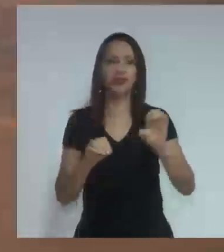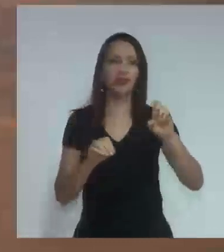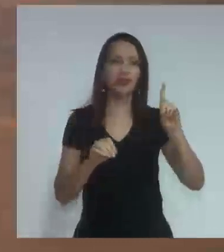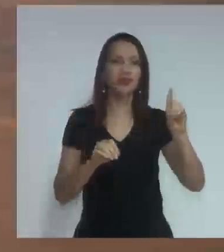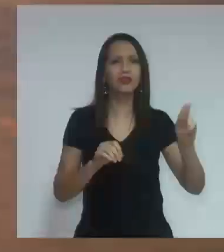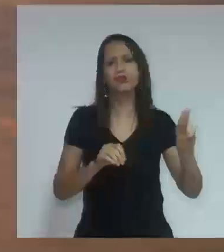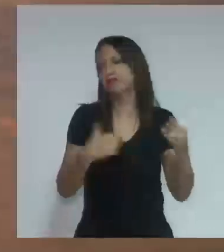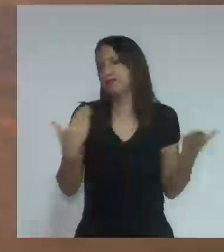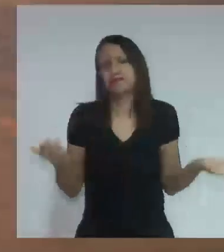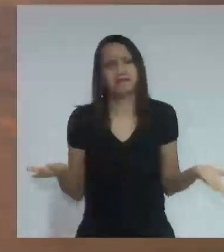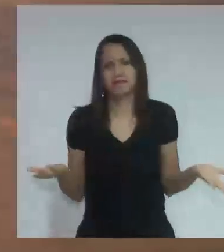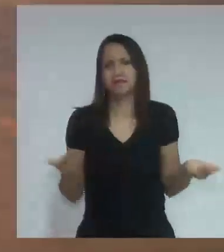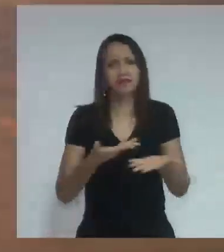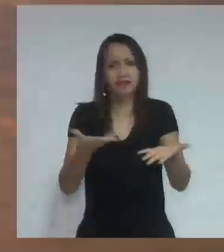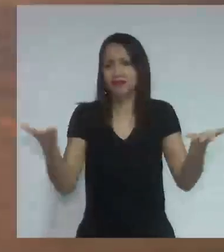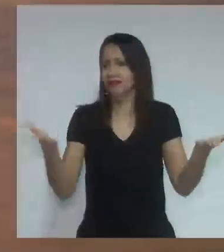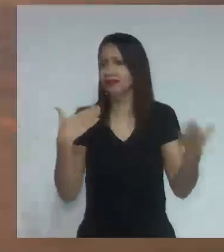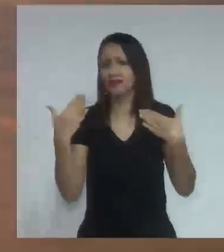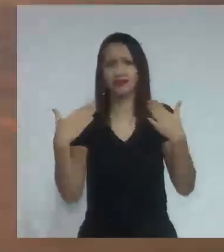enfim.